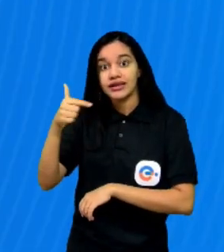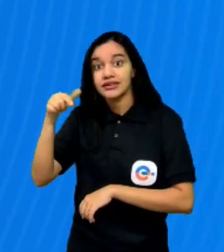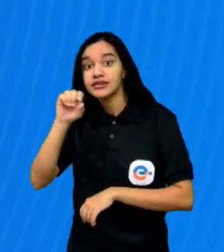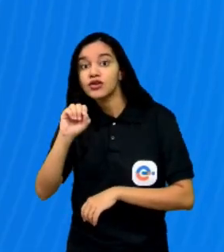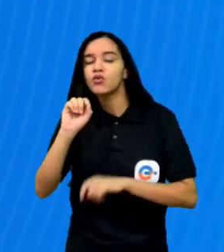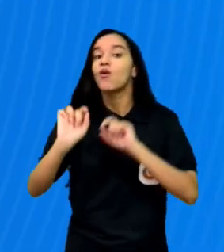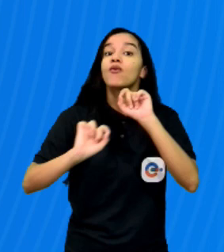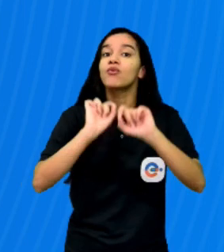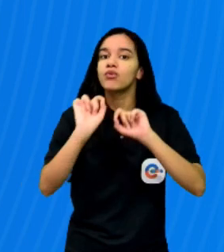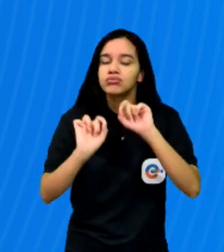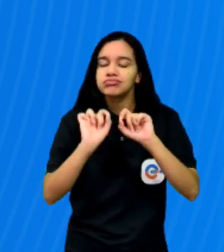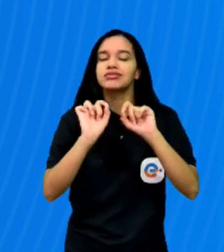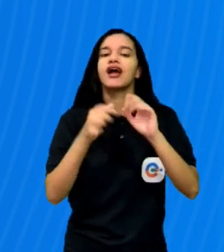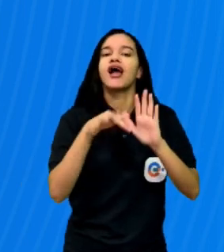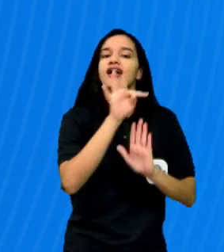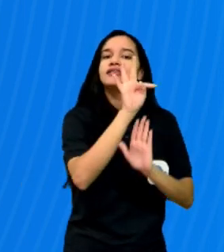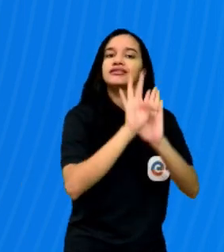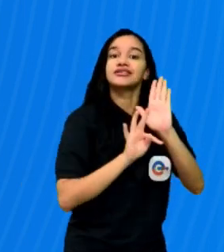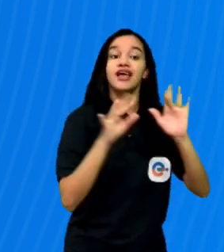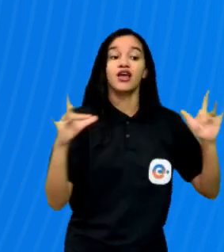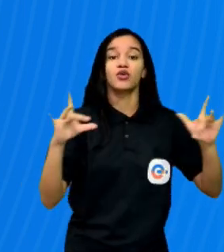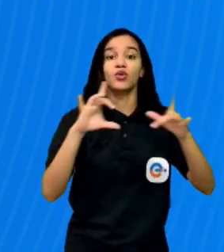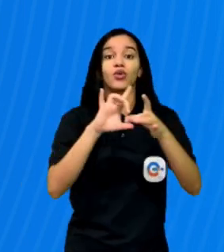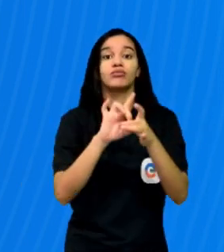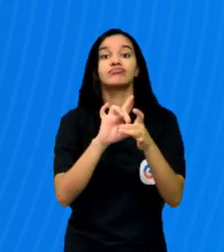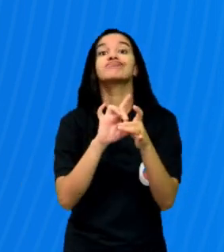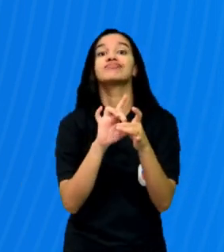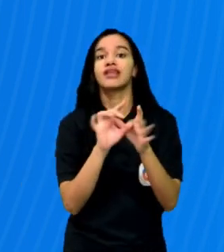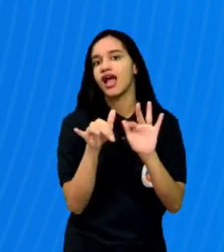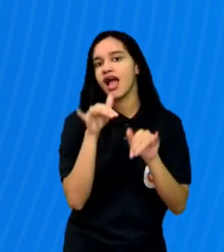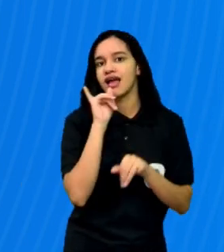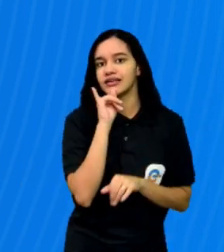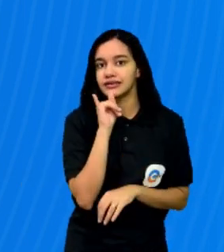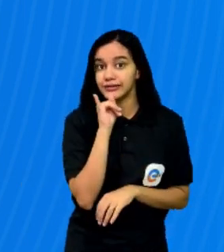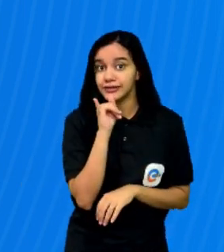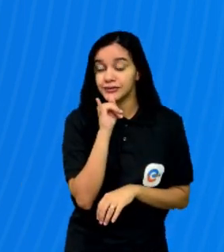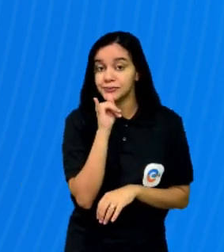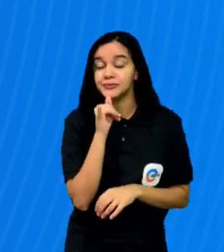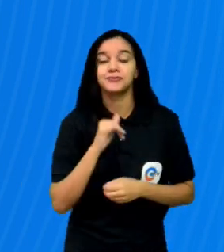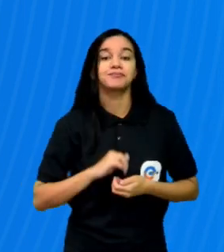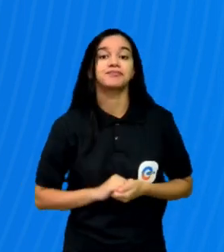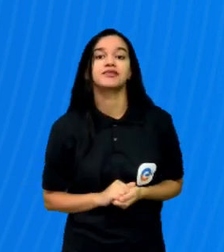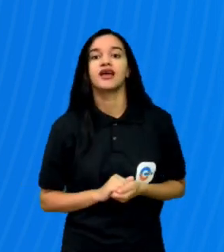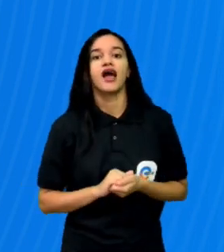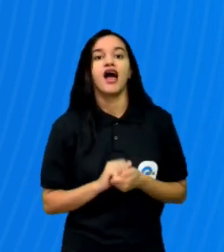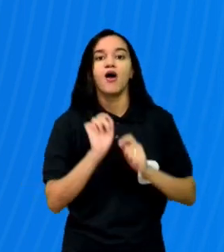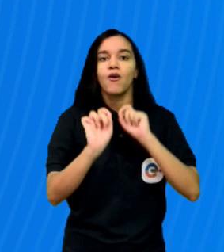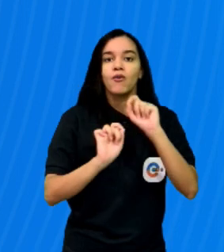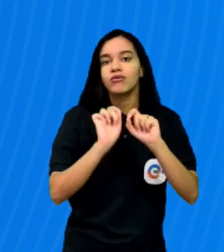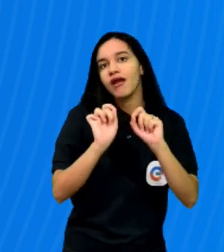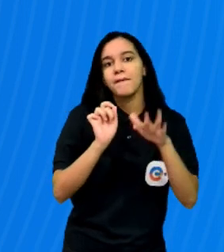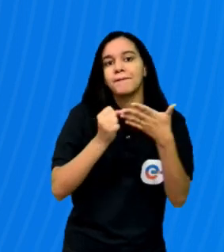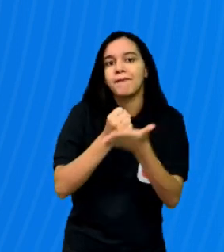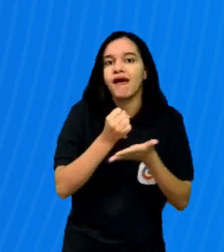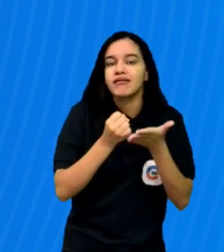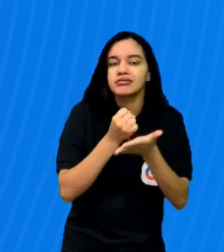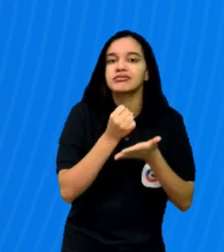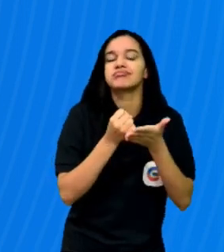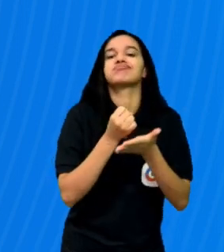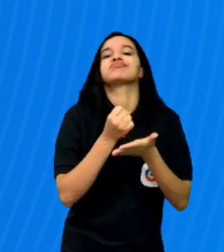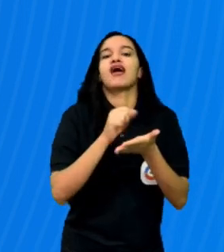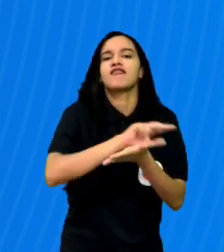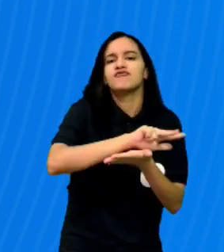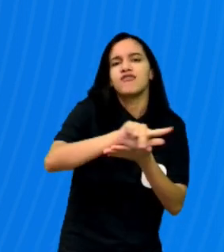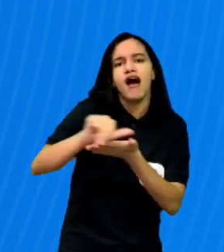Coesão textual é a conexão entre as partes do texto. É feita basicamente empregando as